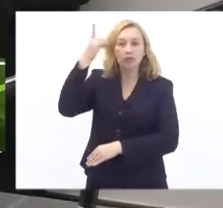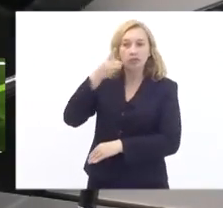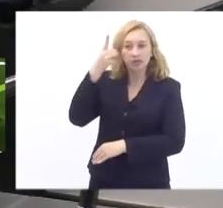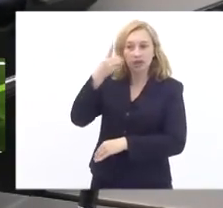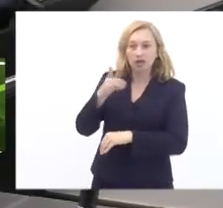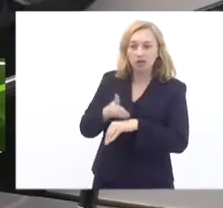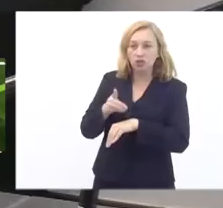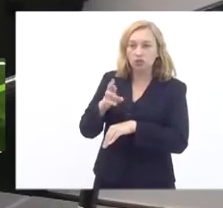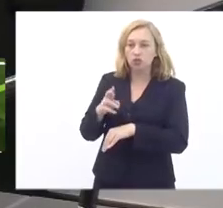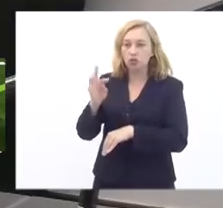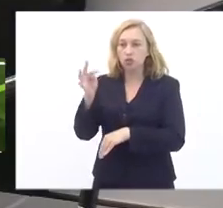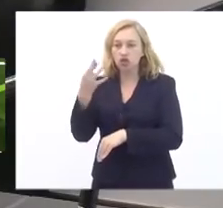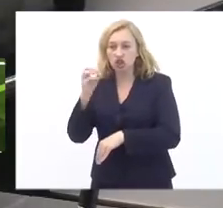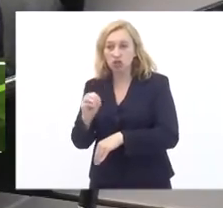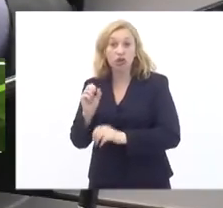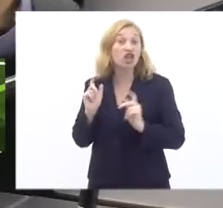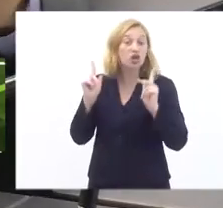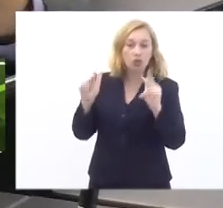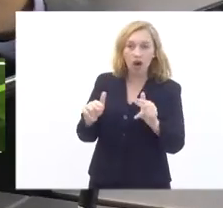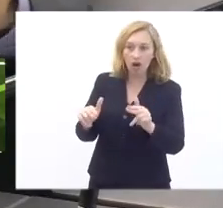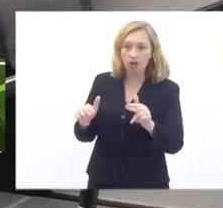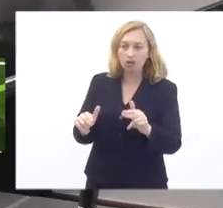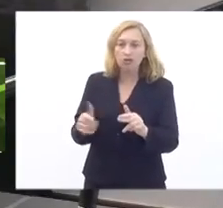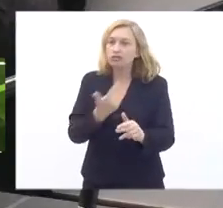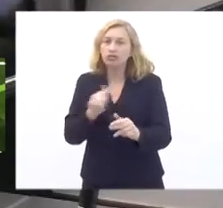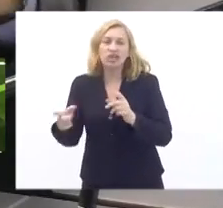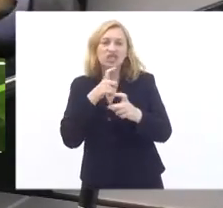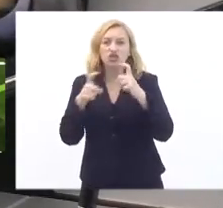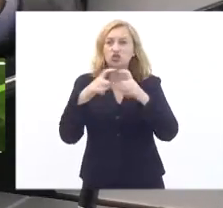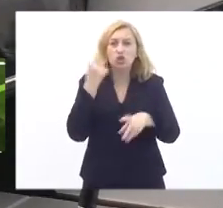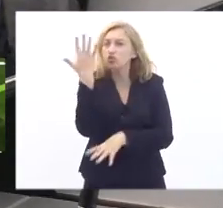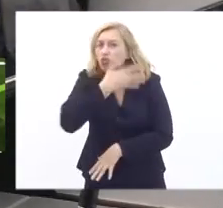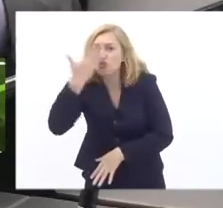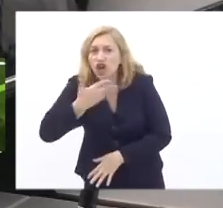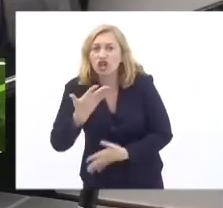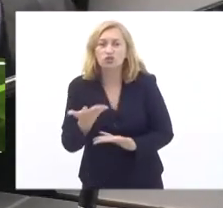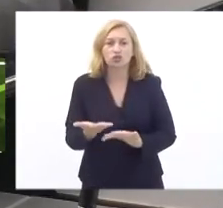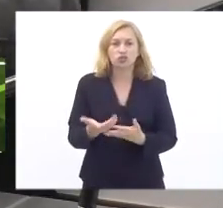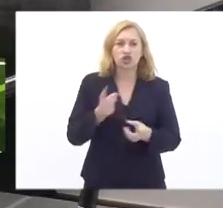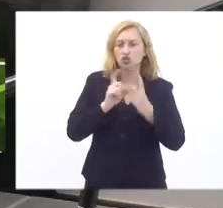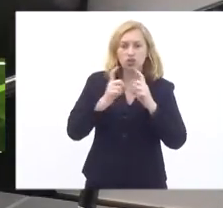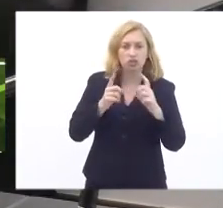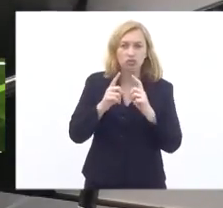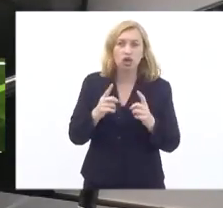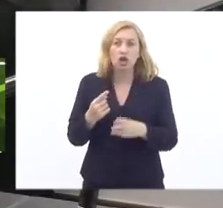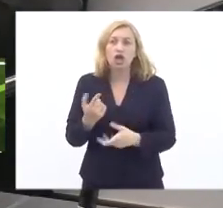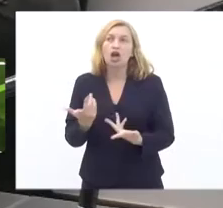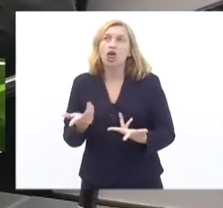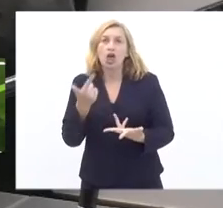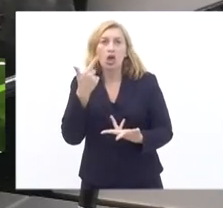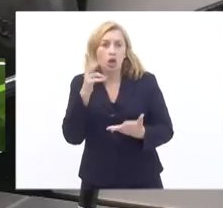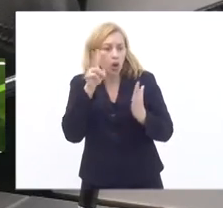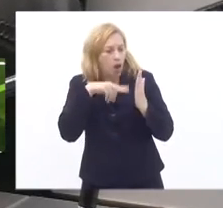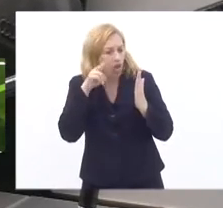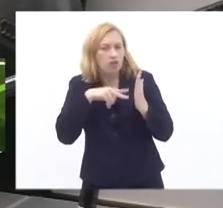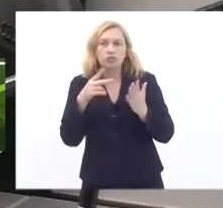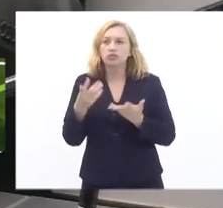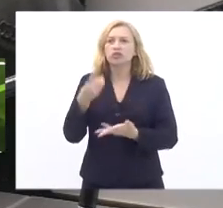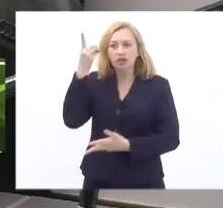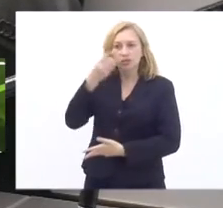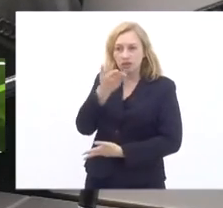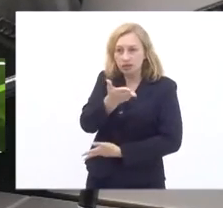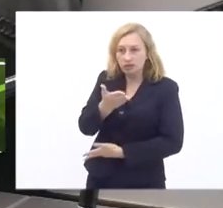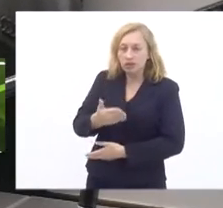igual. Então, também não tem essa discussão. Eu não vejo essa discussão. Eu leio que... Pois não, deputado?